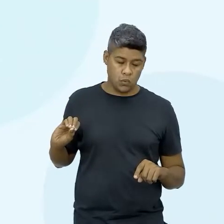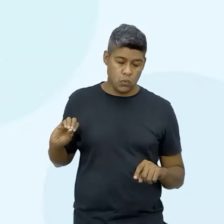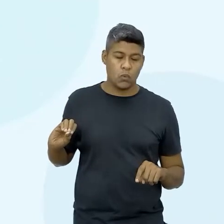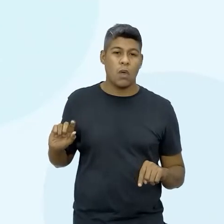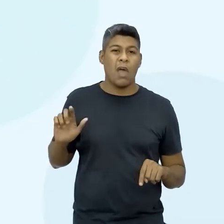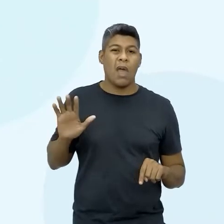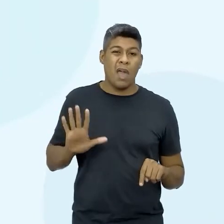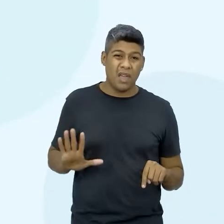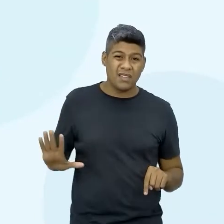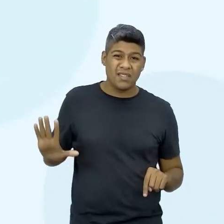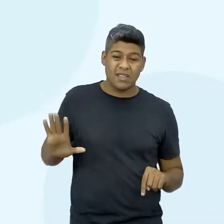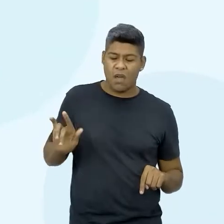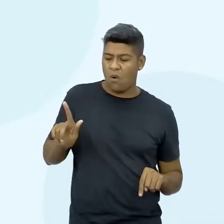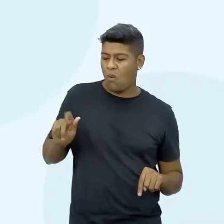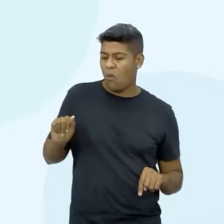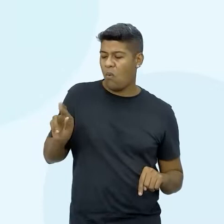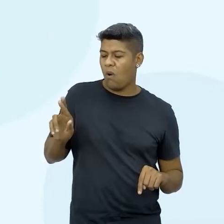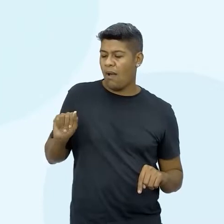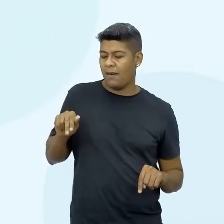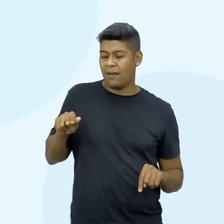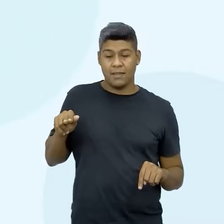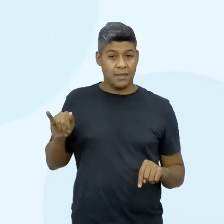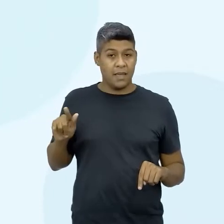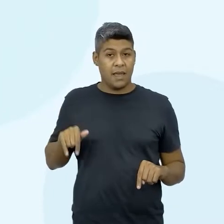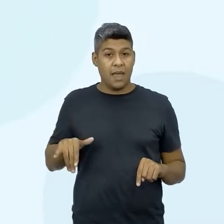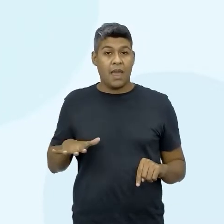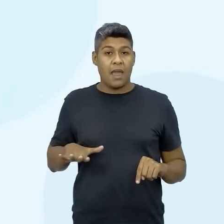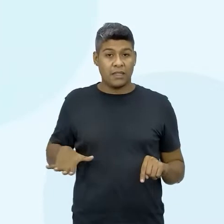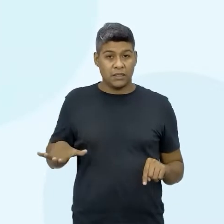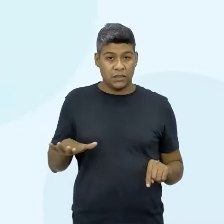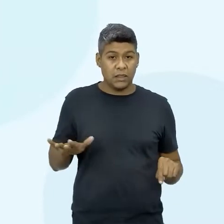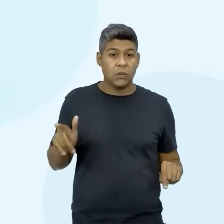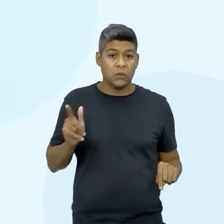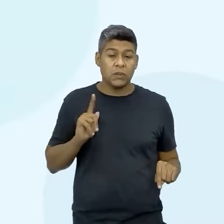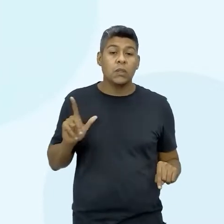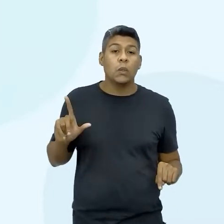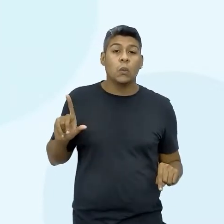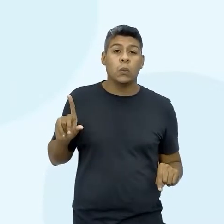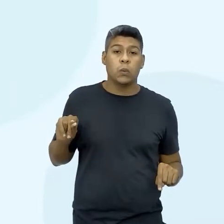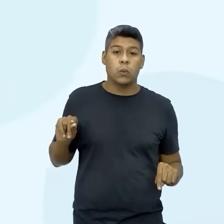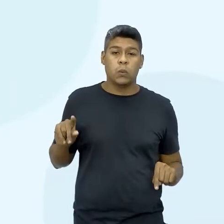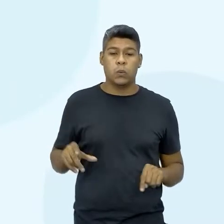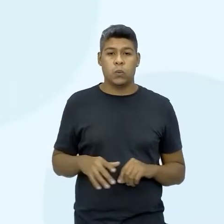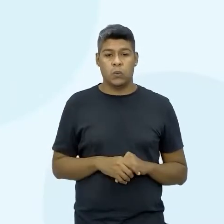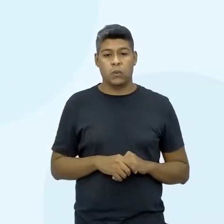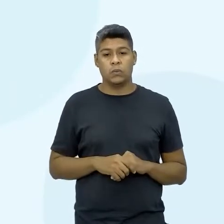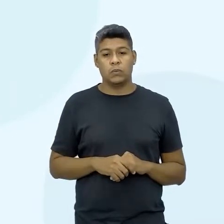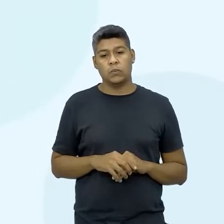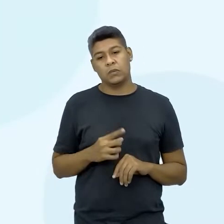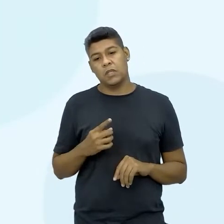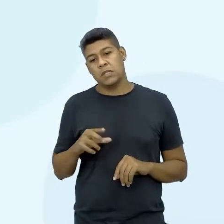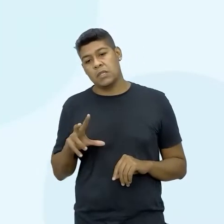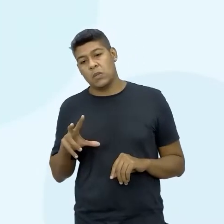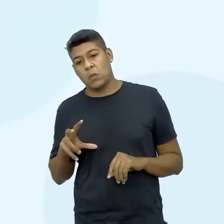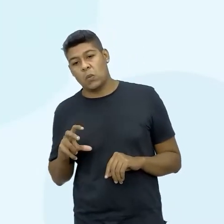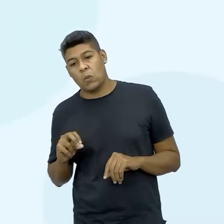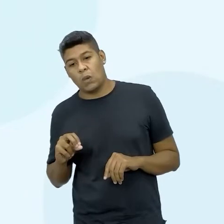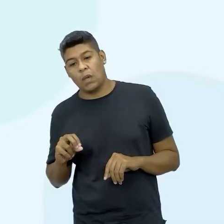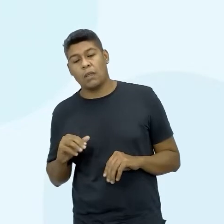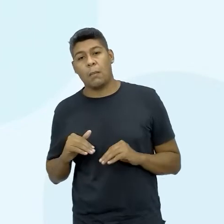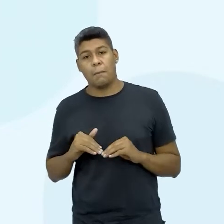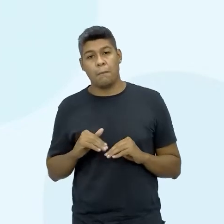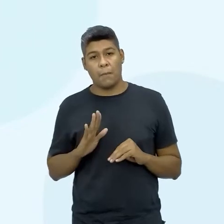Sistema Aquífero do Guarani, que é uma região em que as temperaturas estão entre 150 graus, um pouco